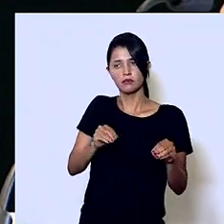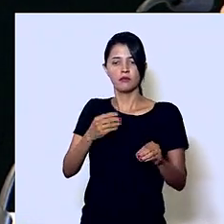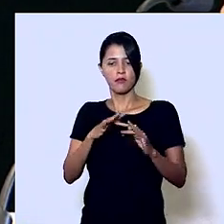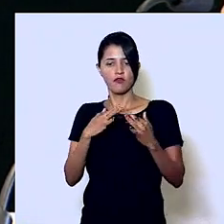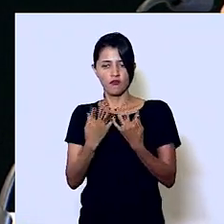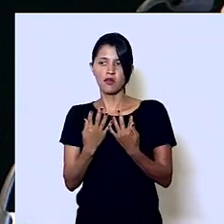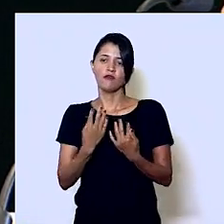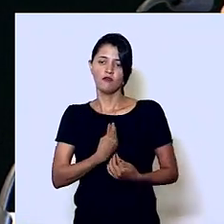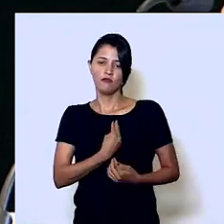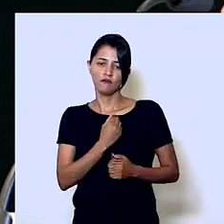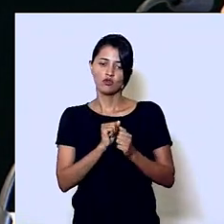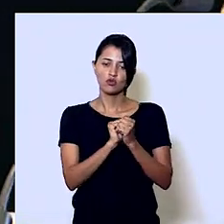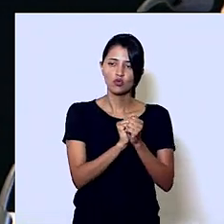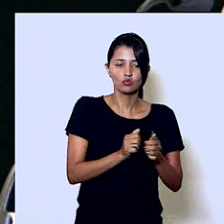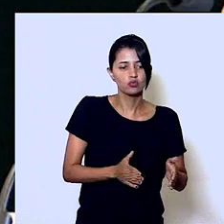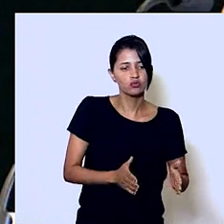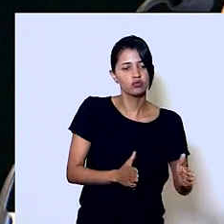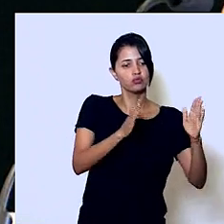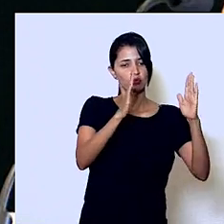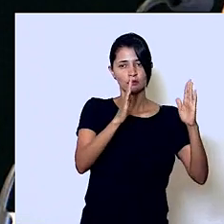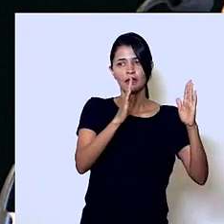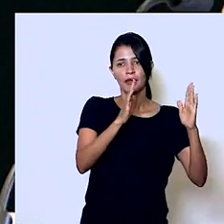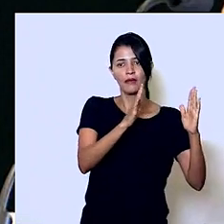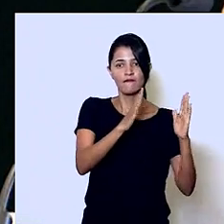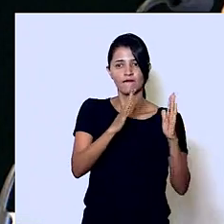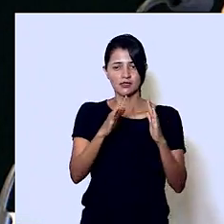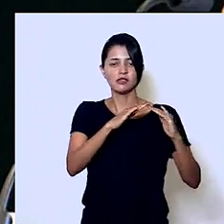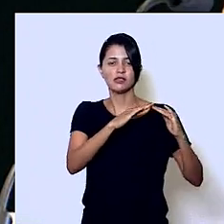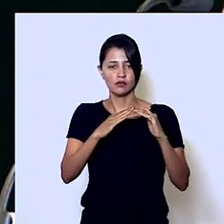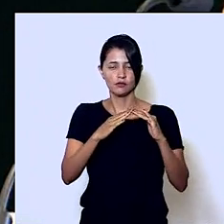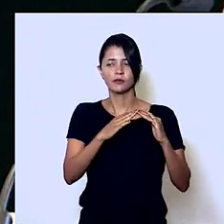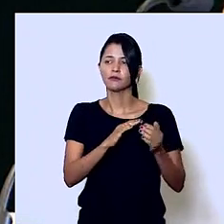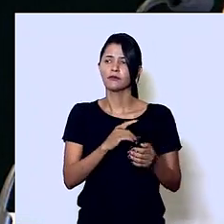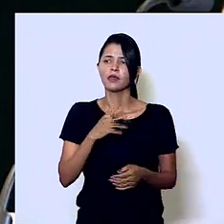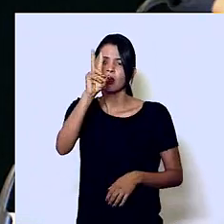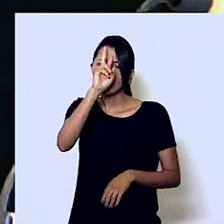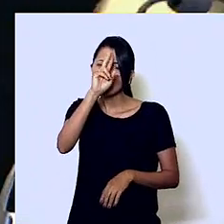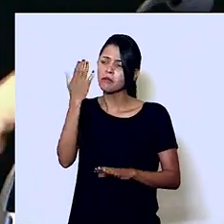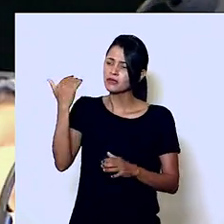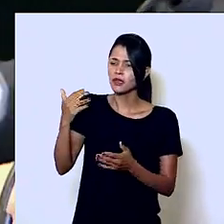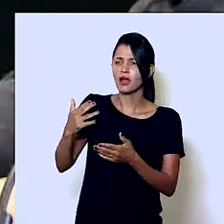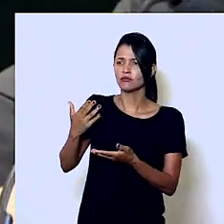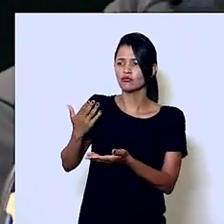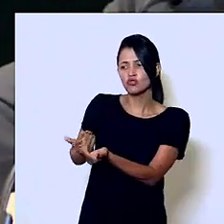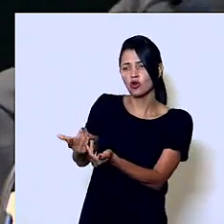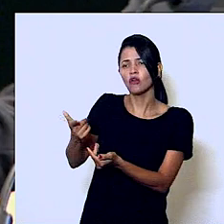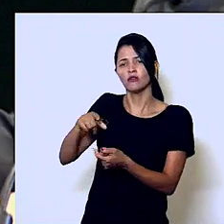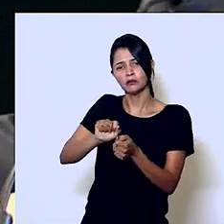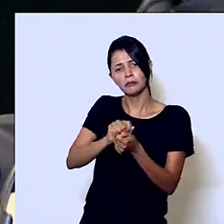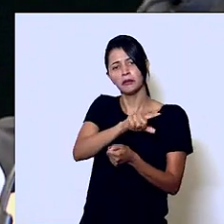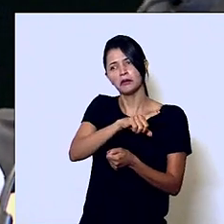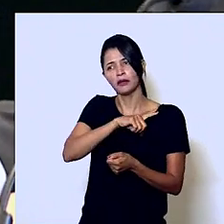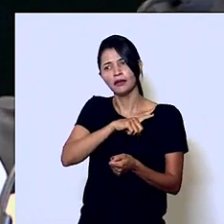bloco. Então, me lembro dos meninos jovens, Tota nem nascido era, e jovens não,